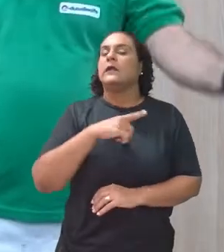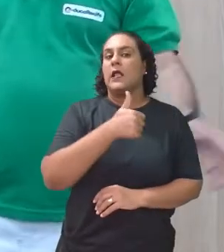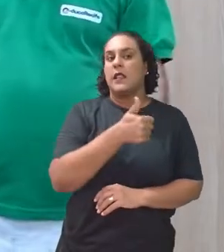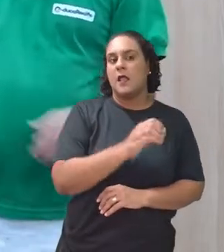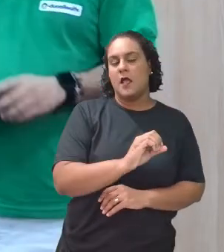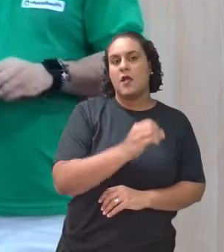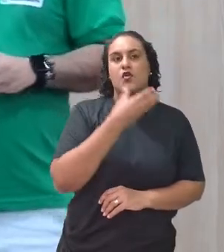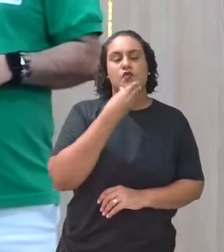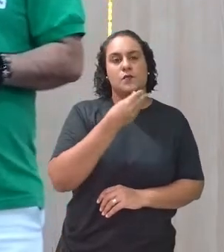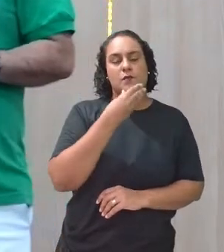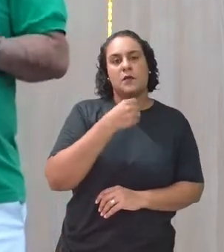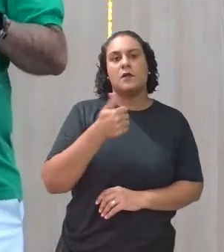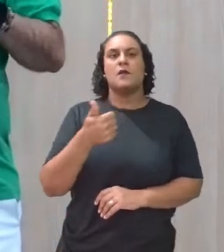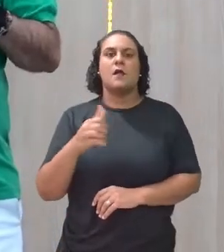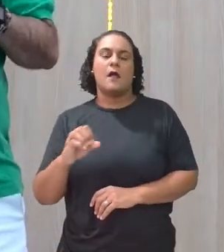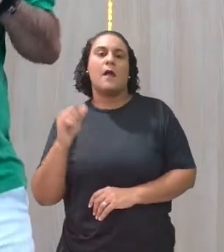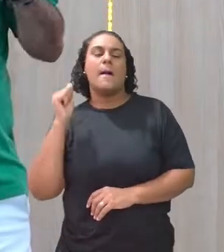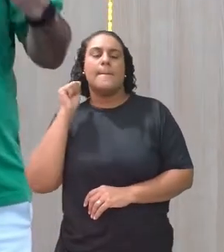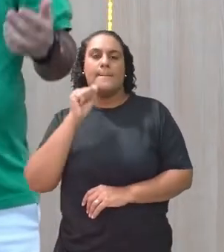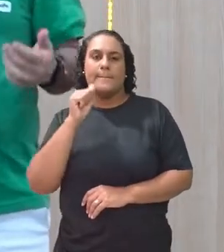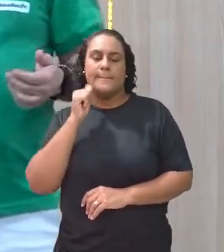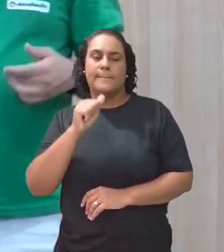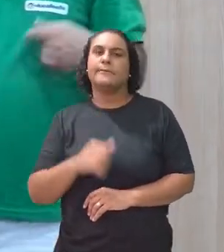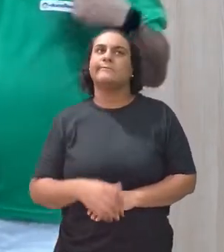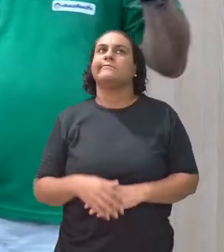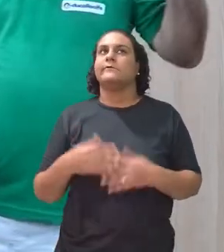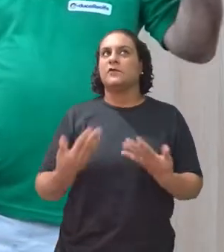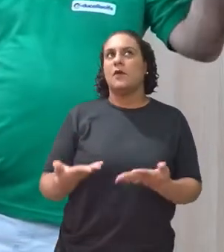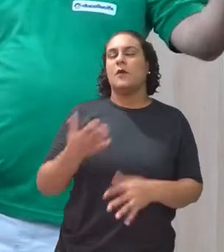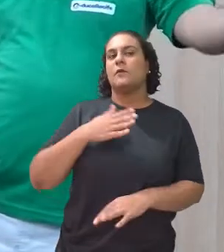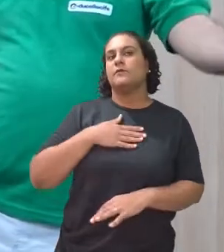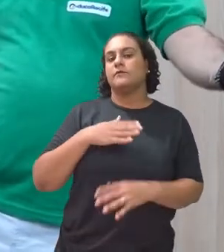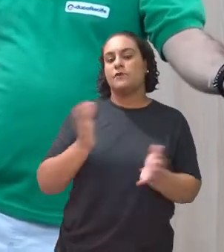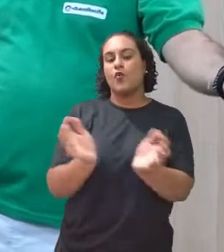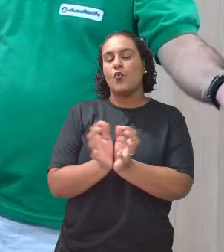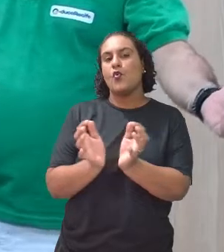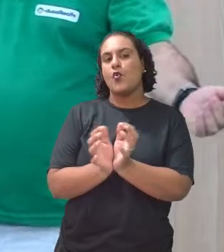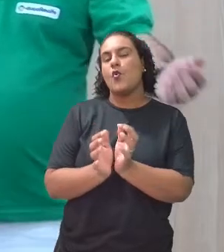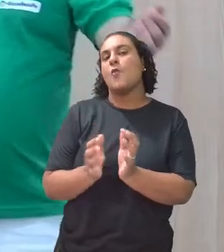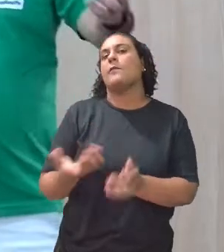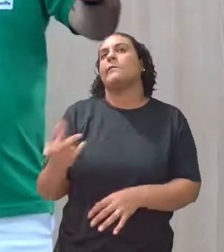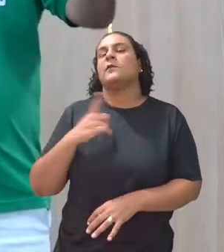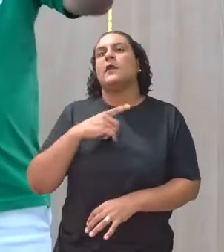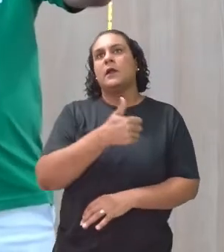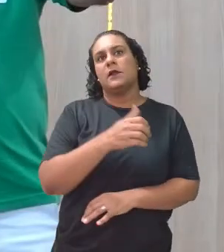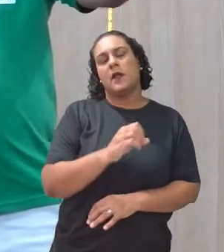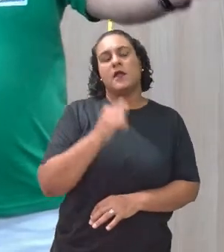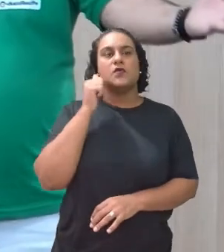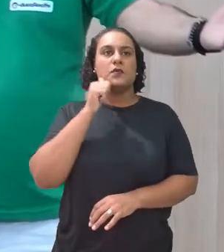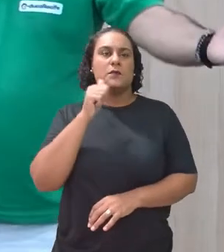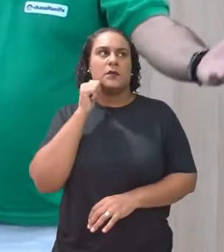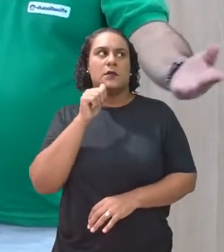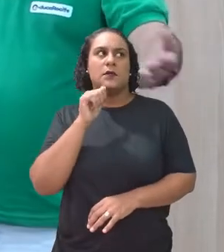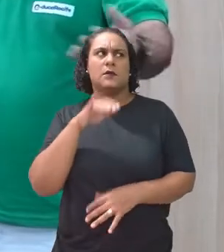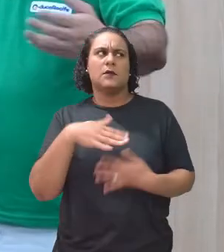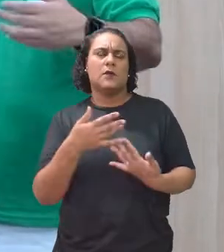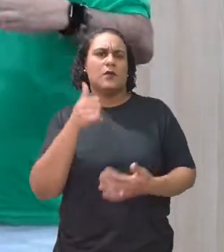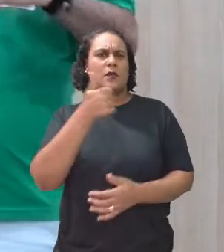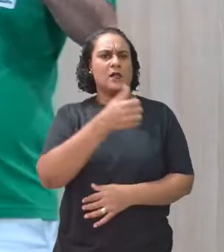10 meninos. Minha turma tem 10 meninas, aí das 10